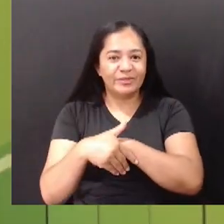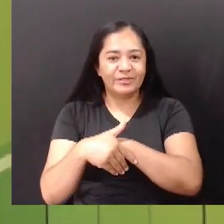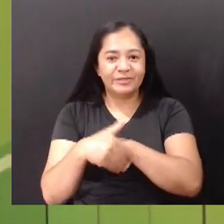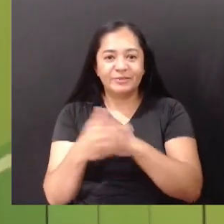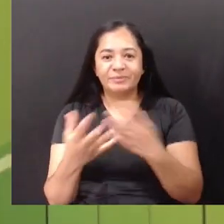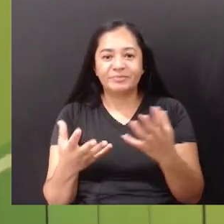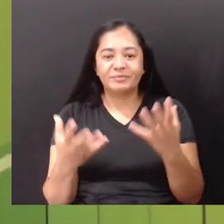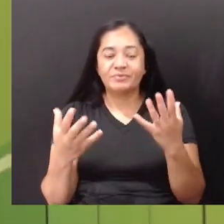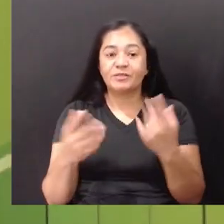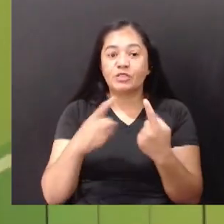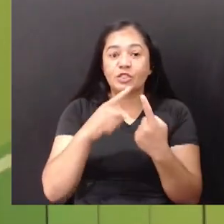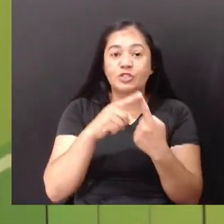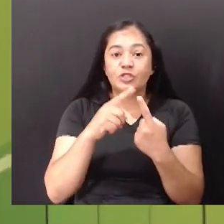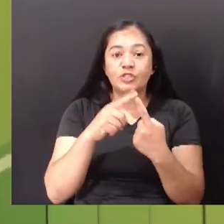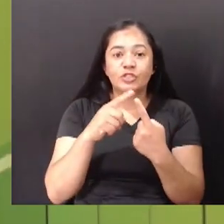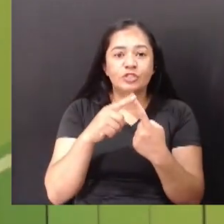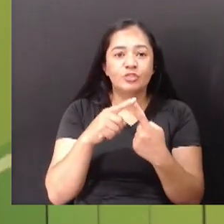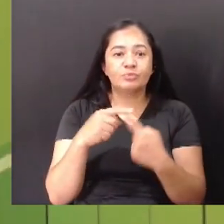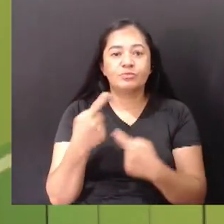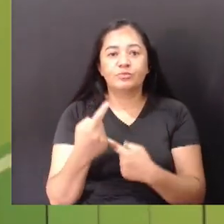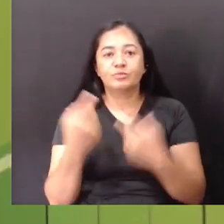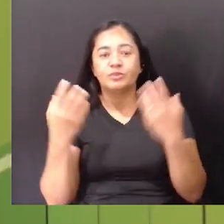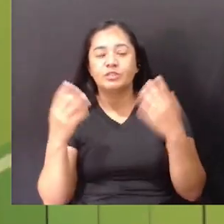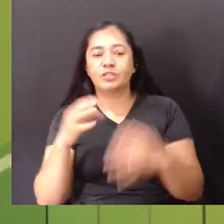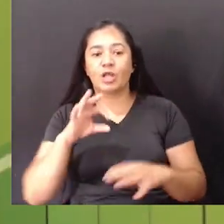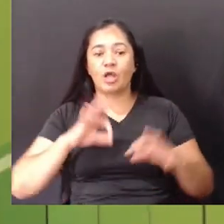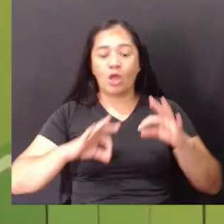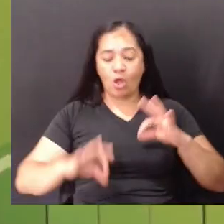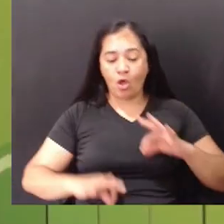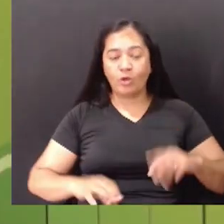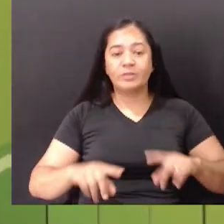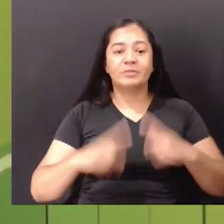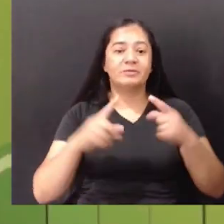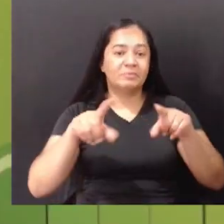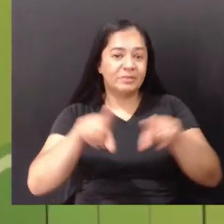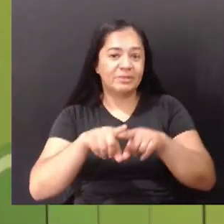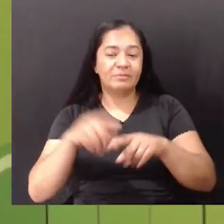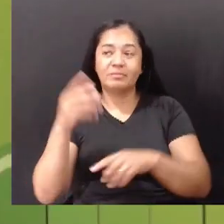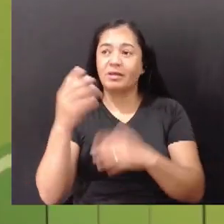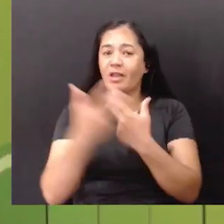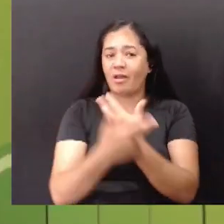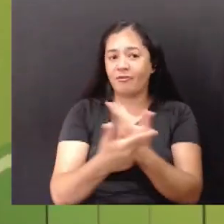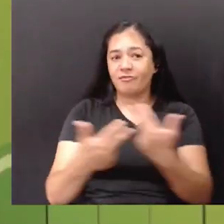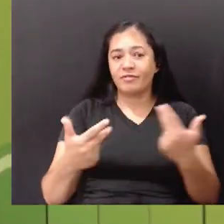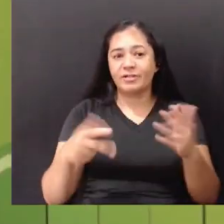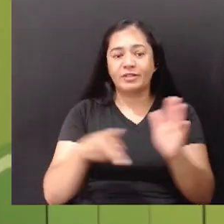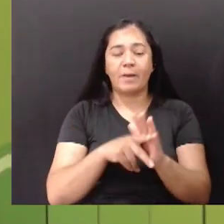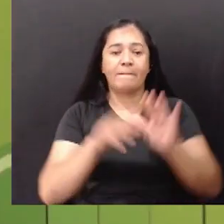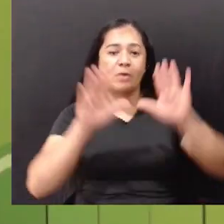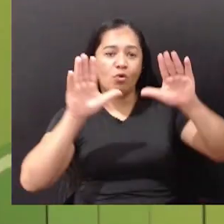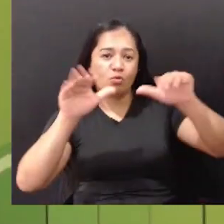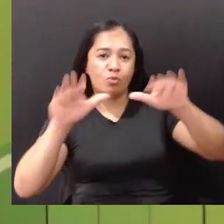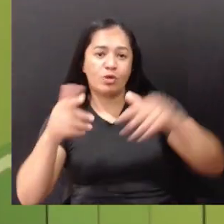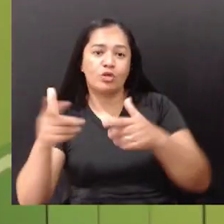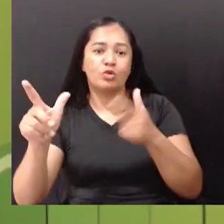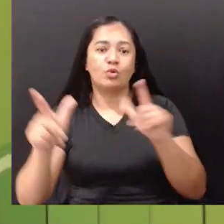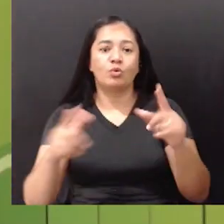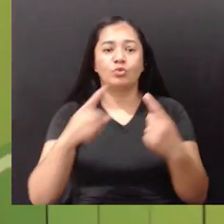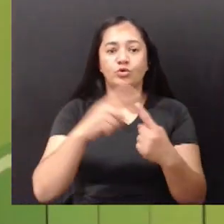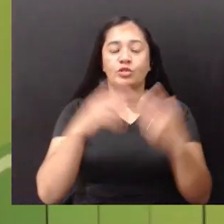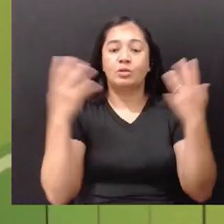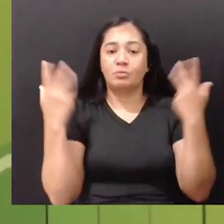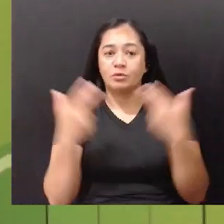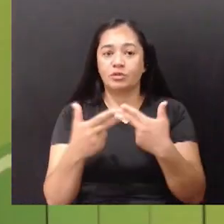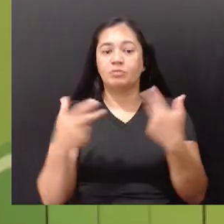noturnas, né, de espécies que a gente conhece como onças e tudo mais, mas também a biodiversidade das aves e